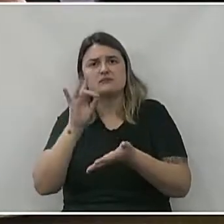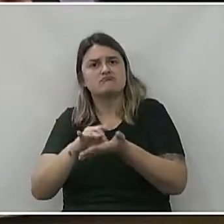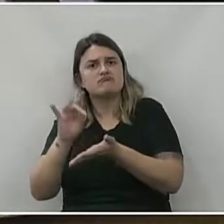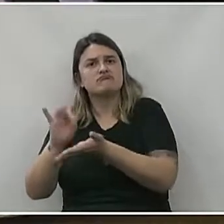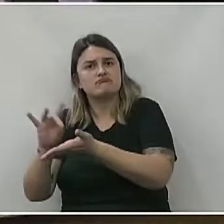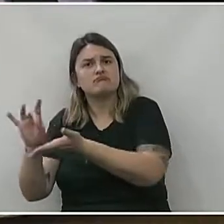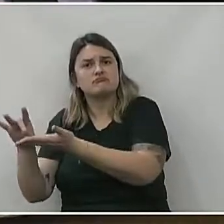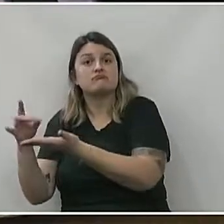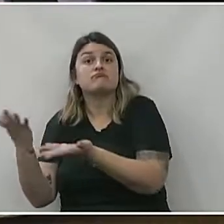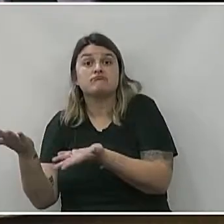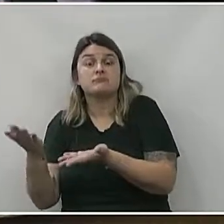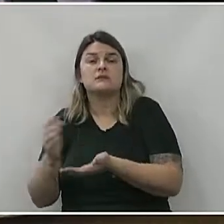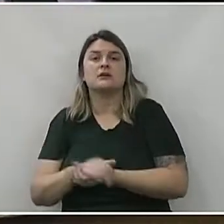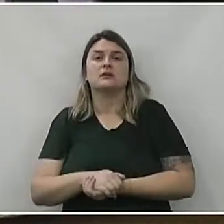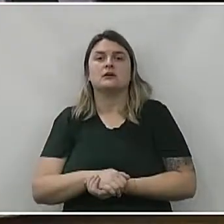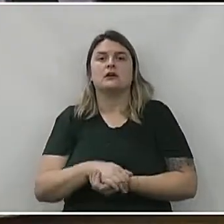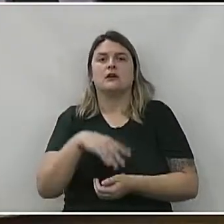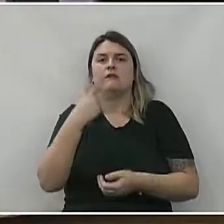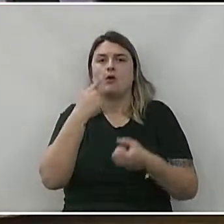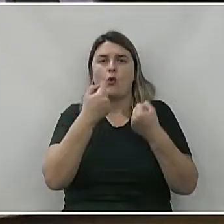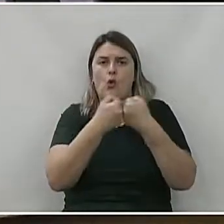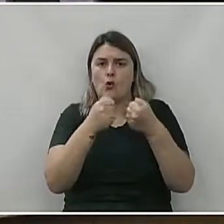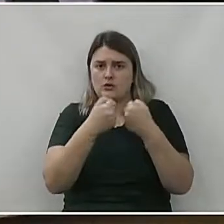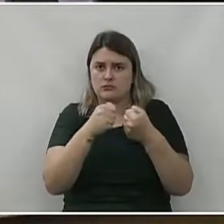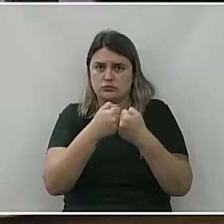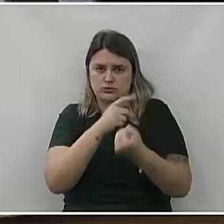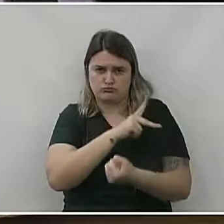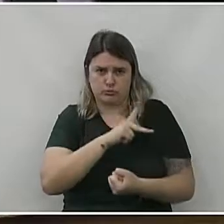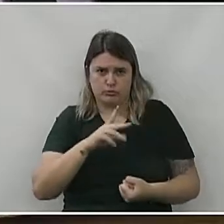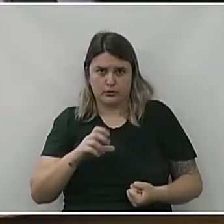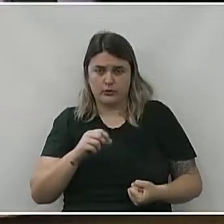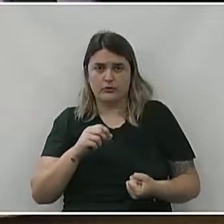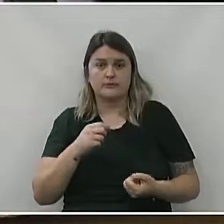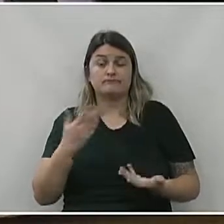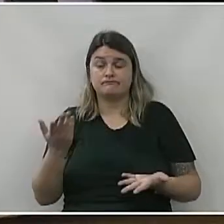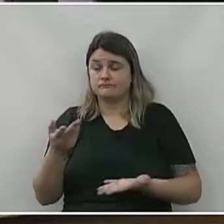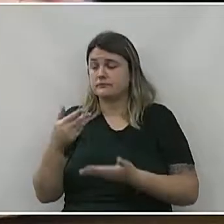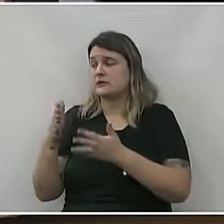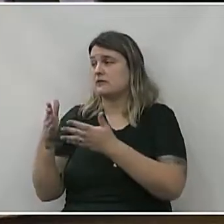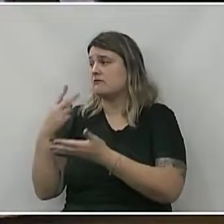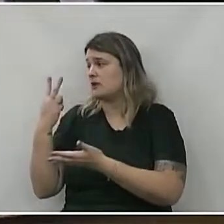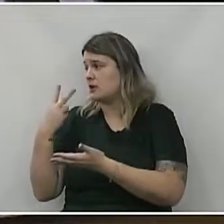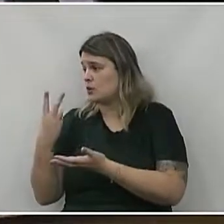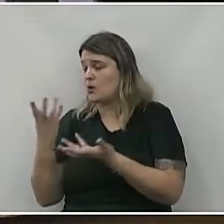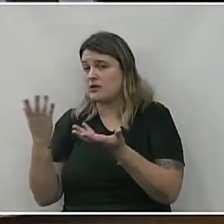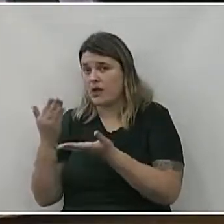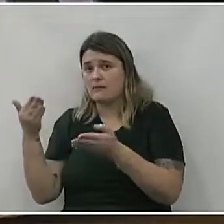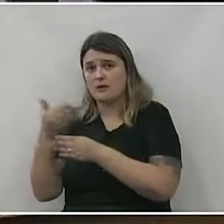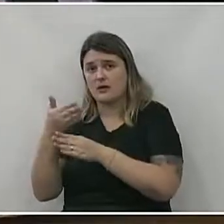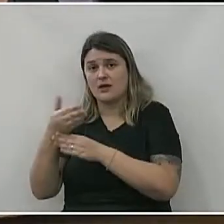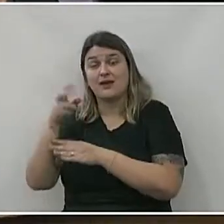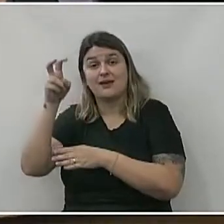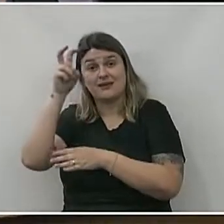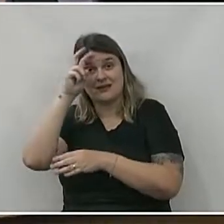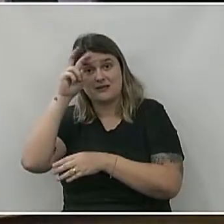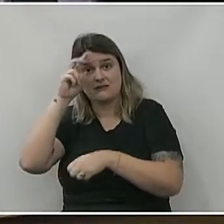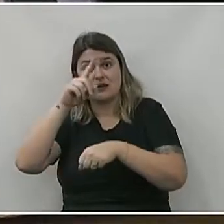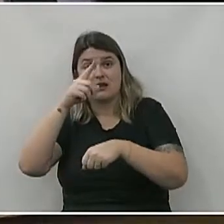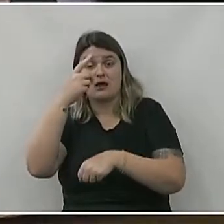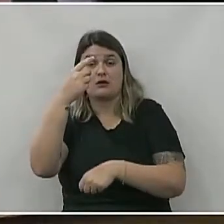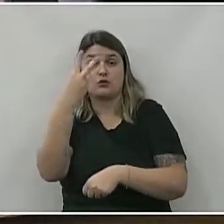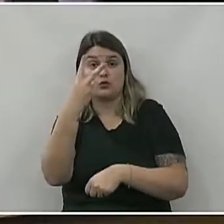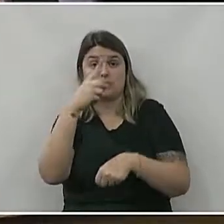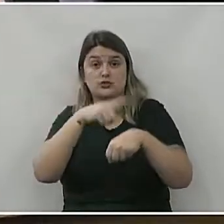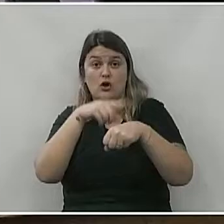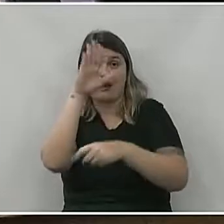até quando? Sobre o transporte coletivo, como eu coloquei, deixo aberto aos vereadores que quiserem participar na quinta-feira, às 14